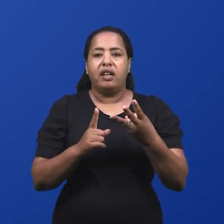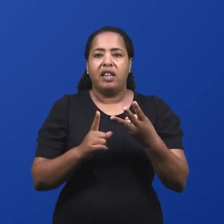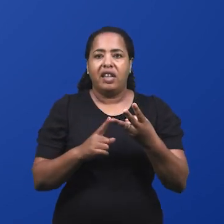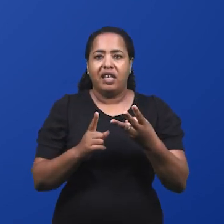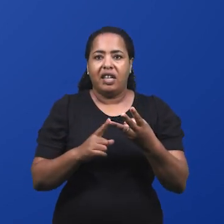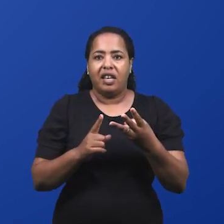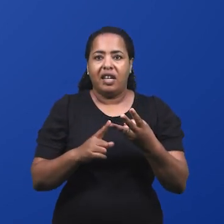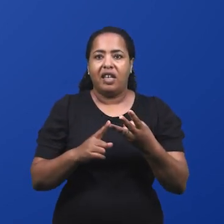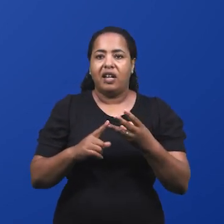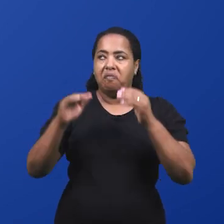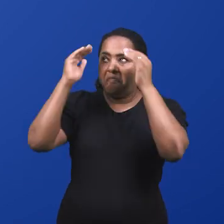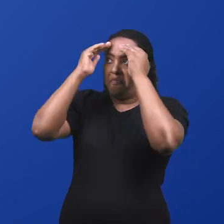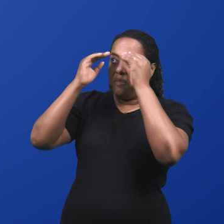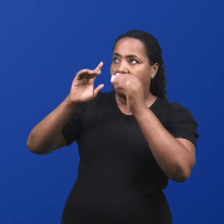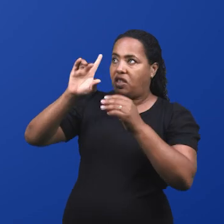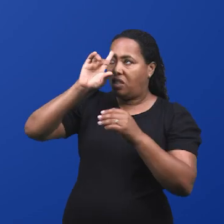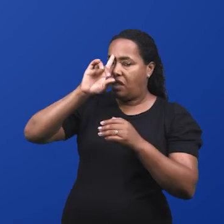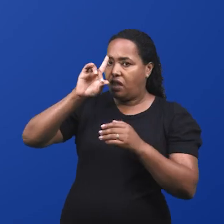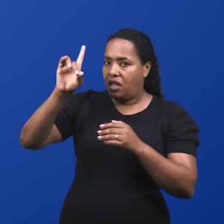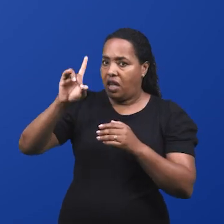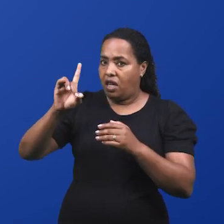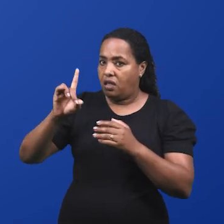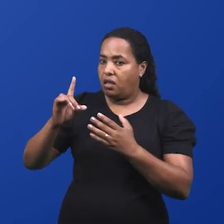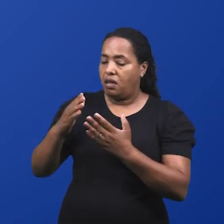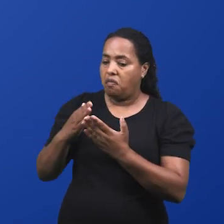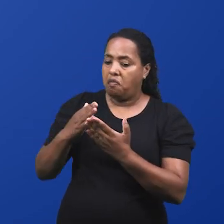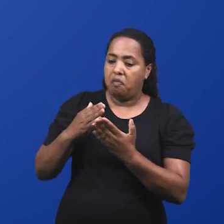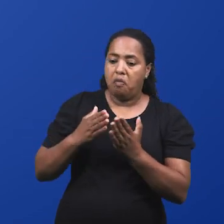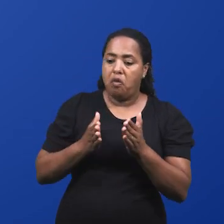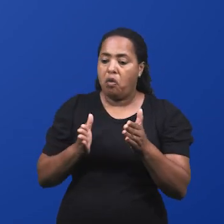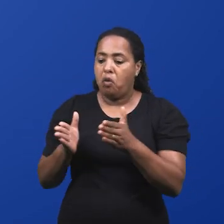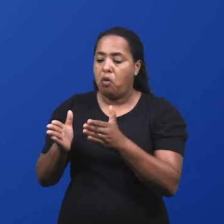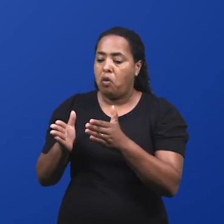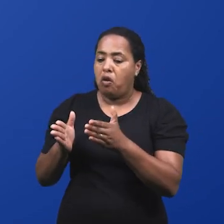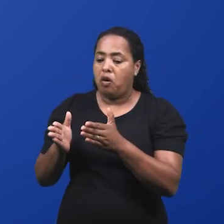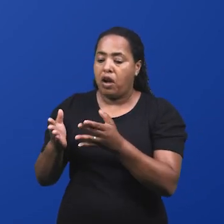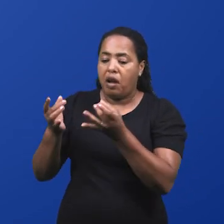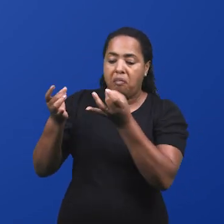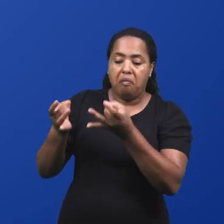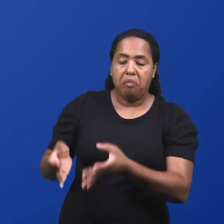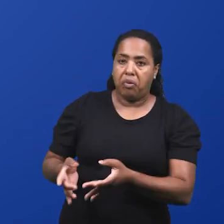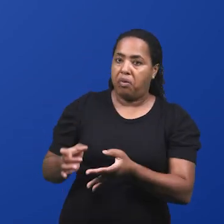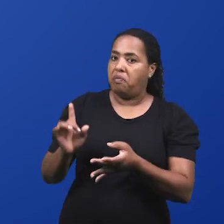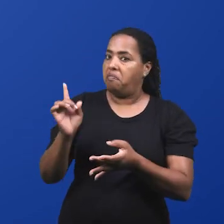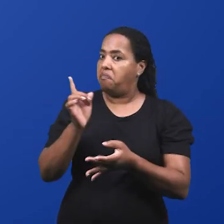em obediência a Deus. Não sair do caminho de Deus